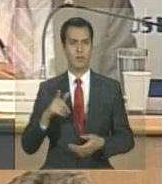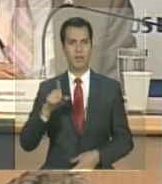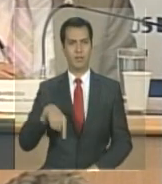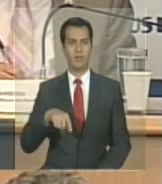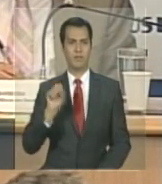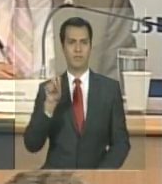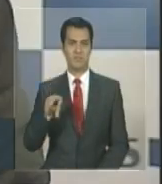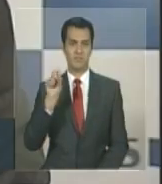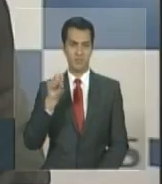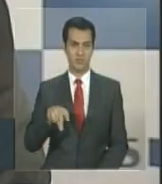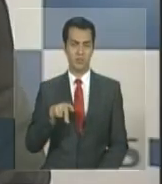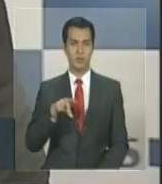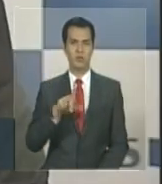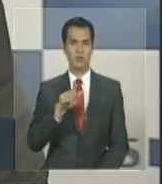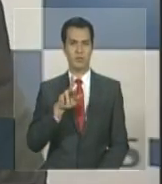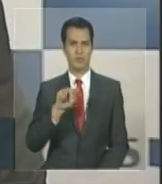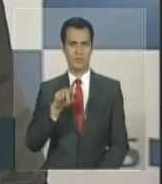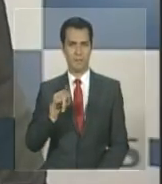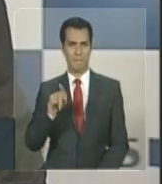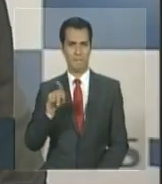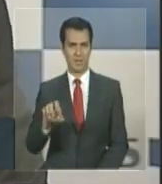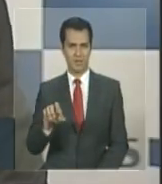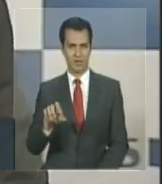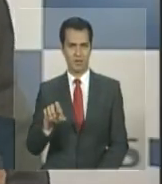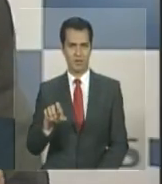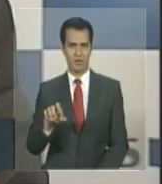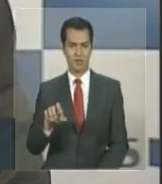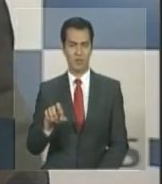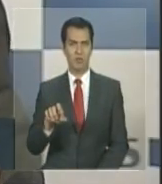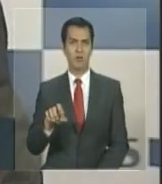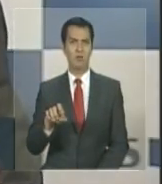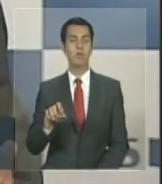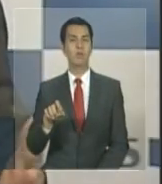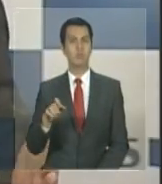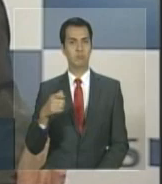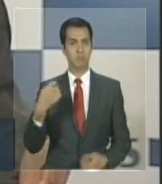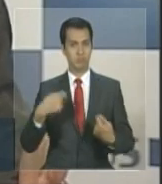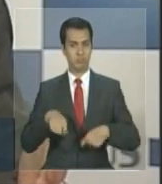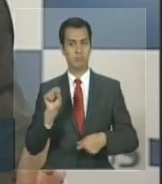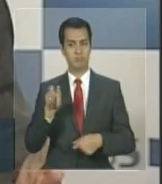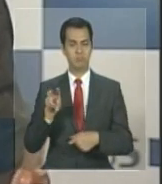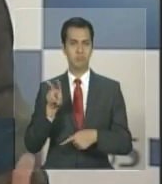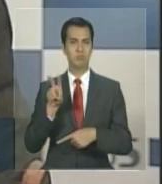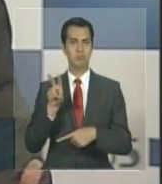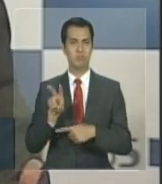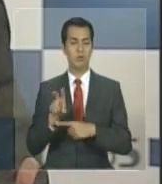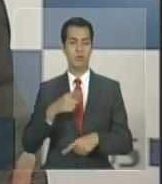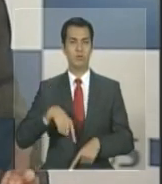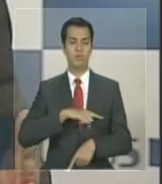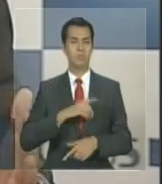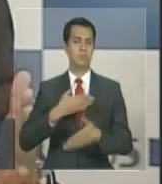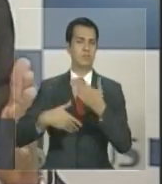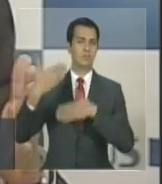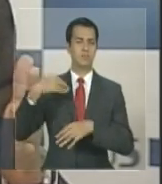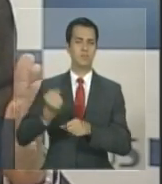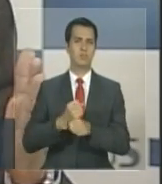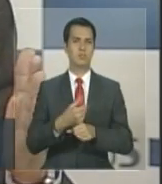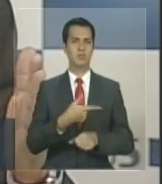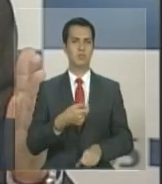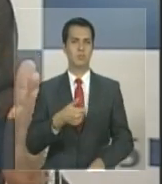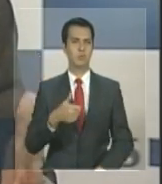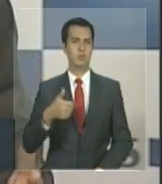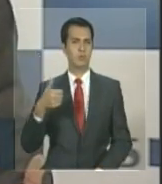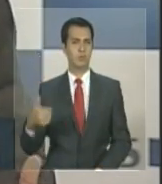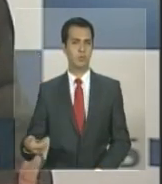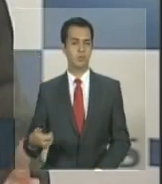vários tipos de gripe que o pessoal fala, né, o avanço nisso, que foi uma decisão que nós tomamos em 2011, de